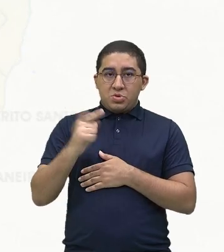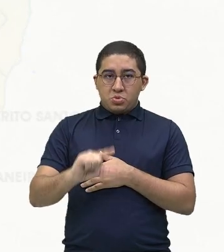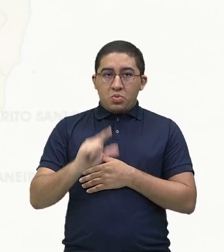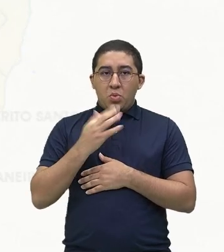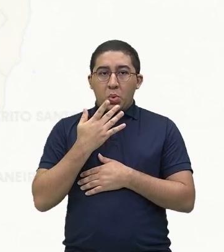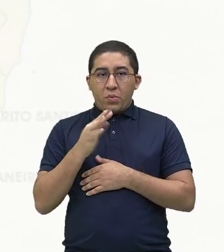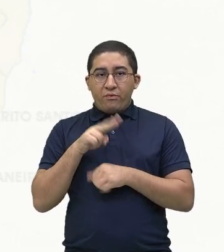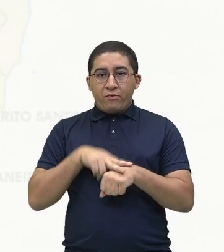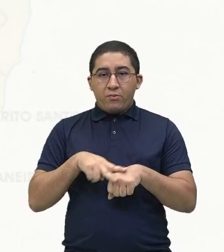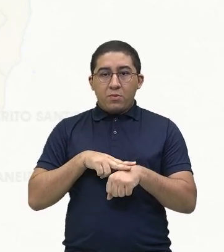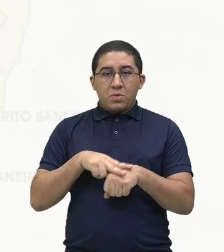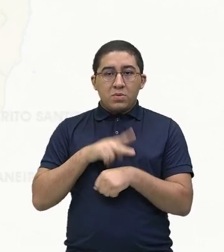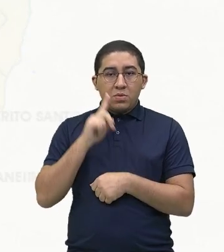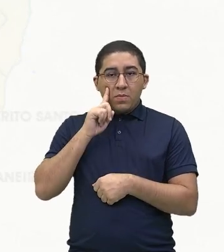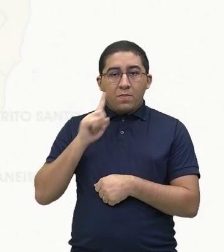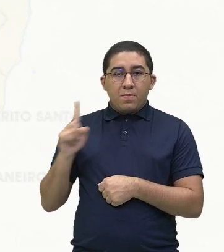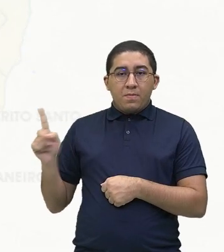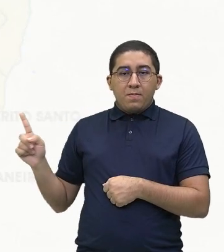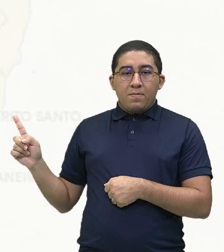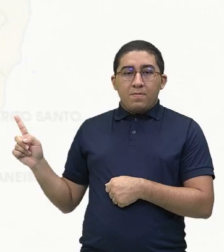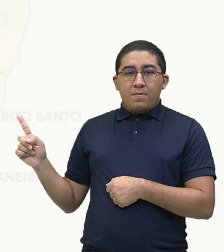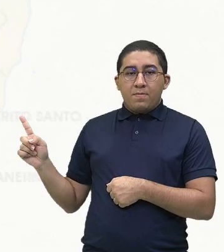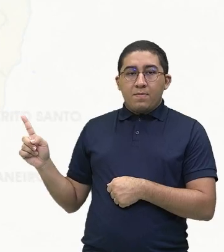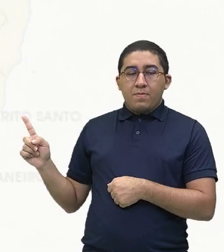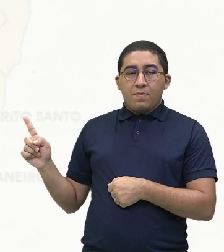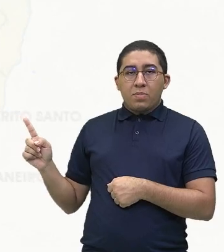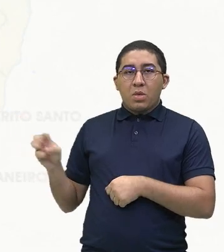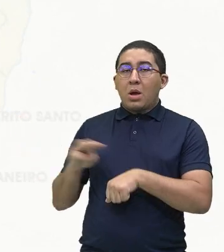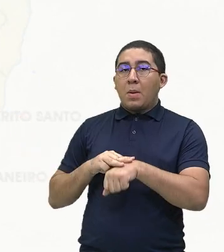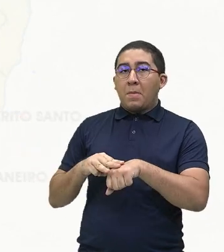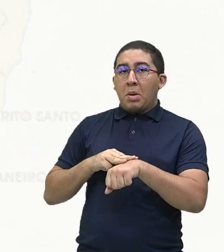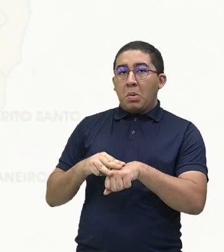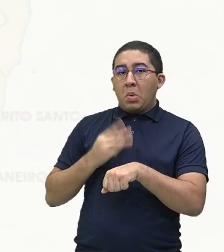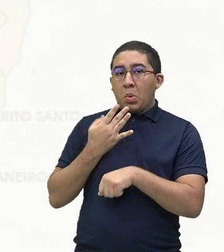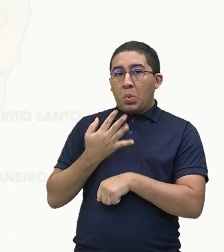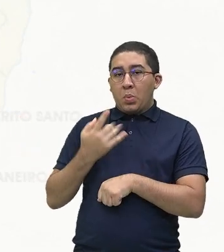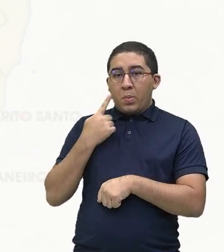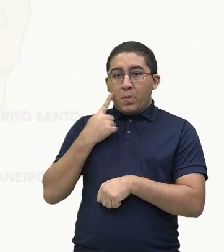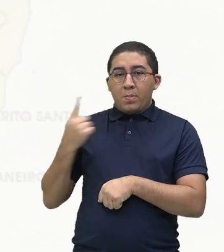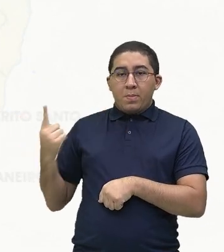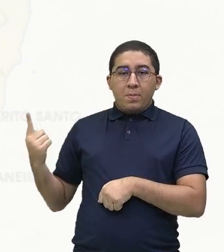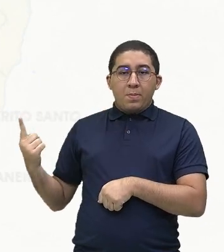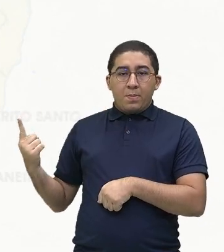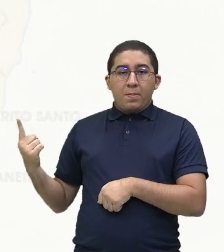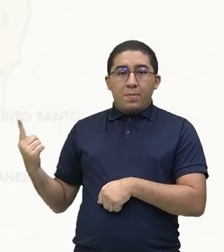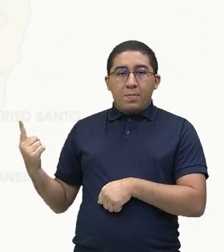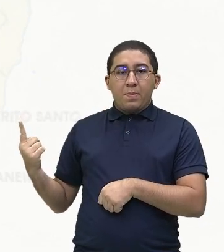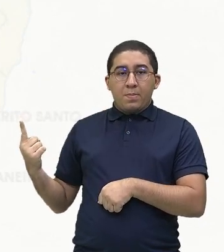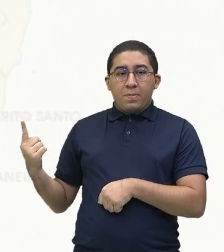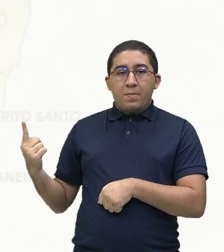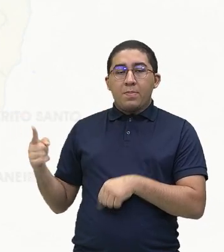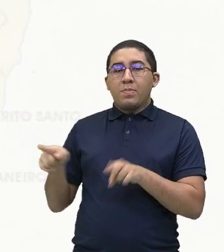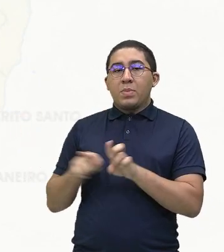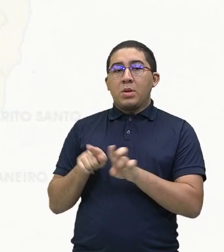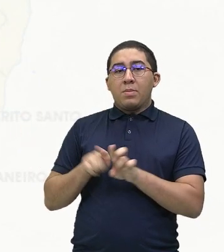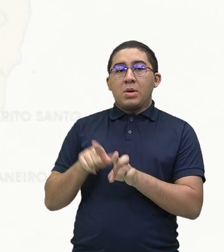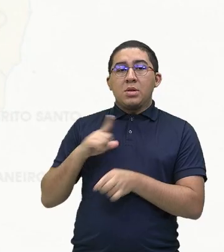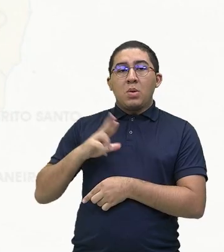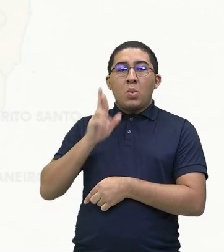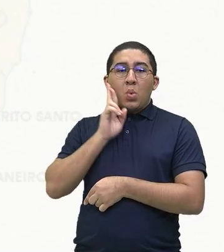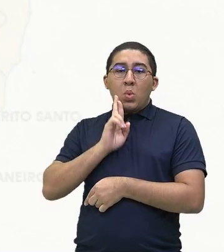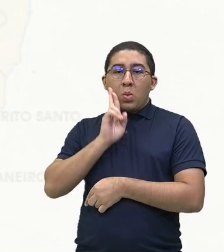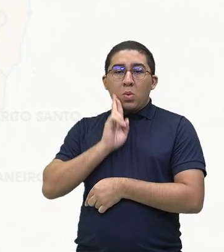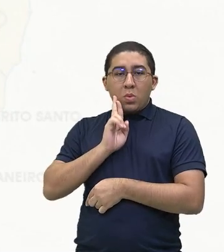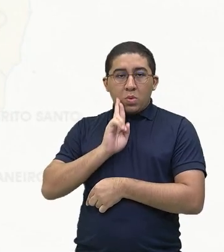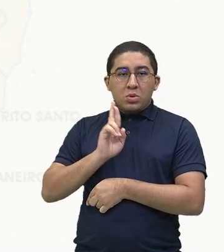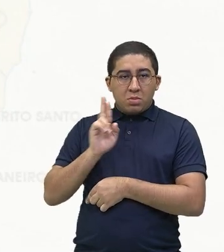Aí num tom mais de marrom, nós temos o nordeste. E aí nós temos o centro-oeste, né? Observem também ali apenas o